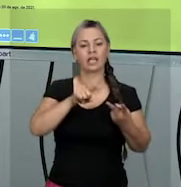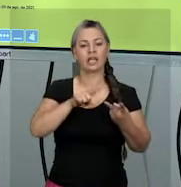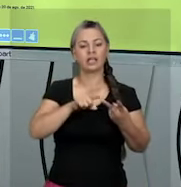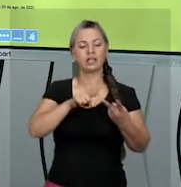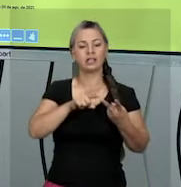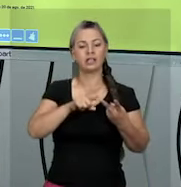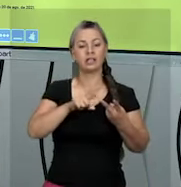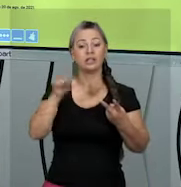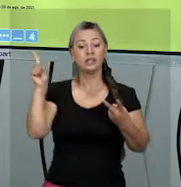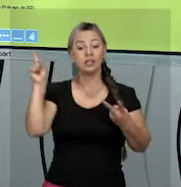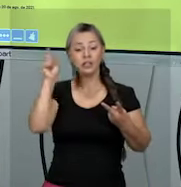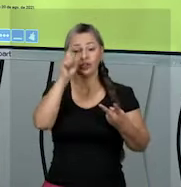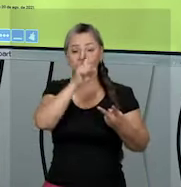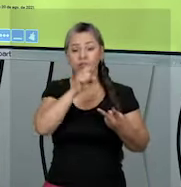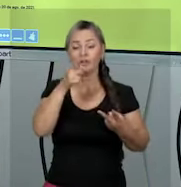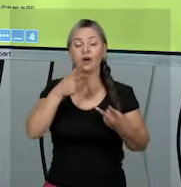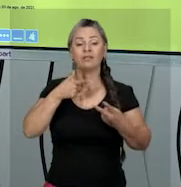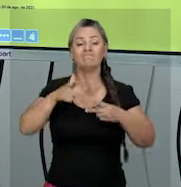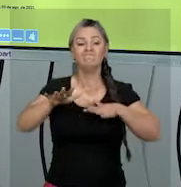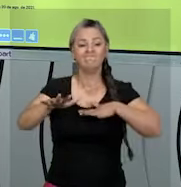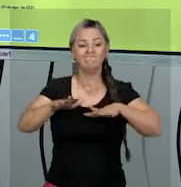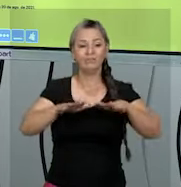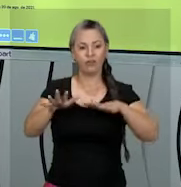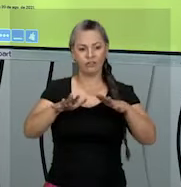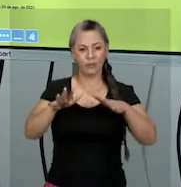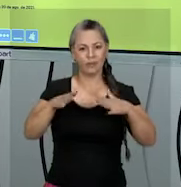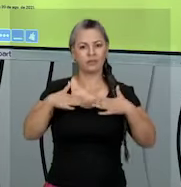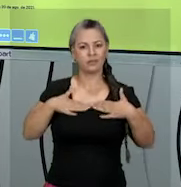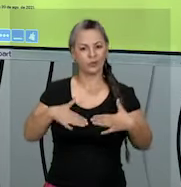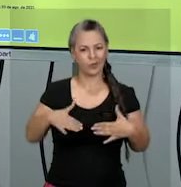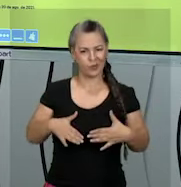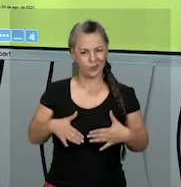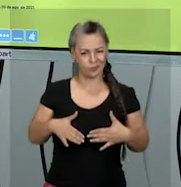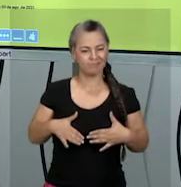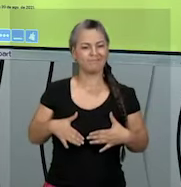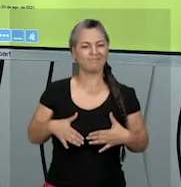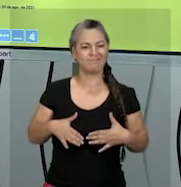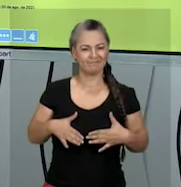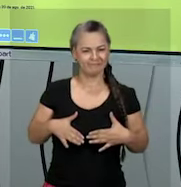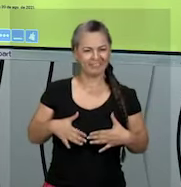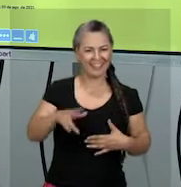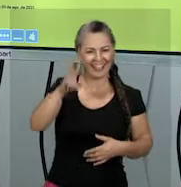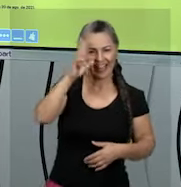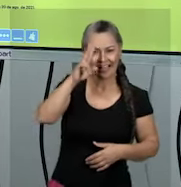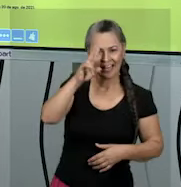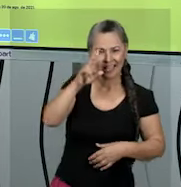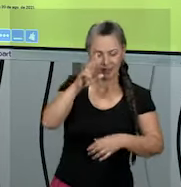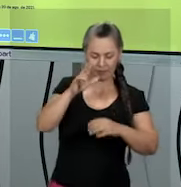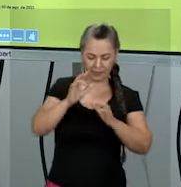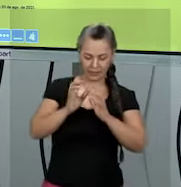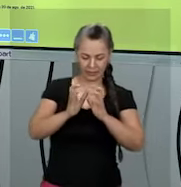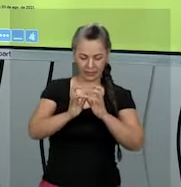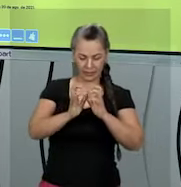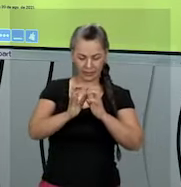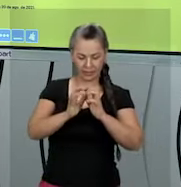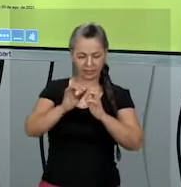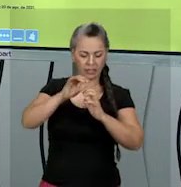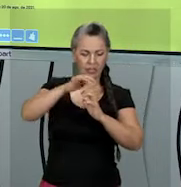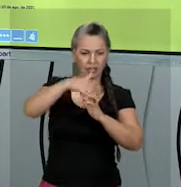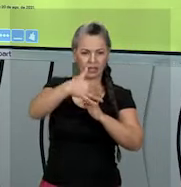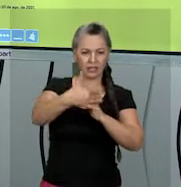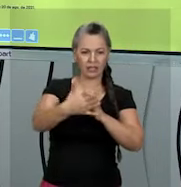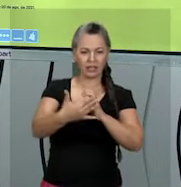do cérebro que ela foi afetada. Lembra das regiões do cérebro que acabamos de estudar? Dependendo da